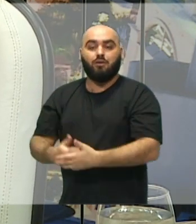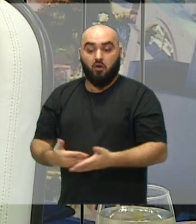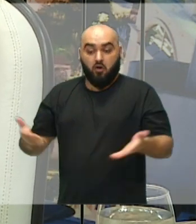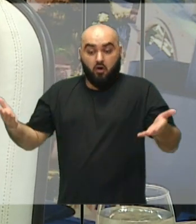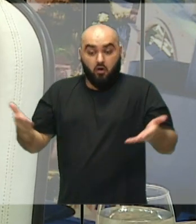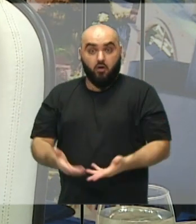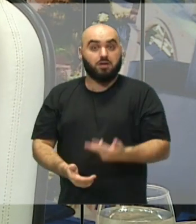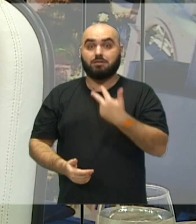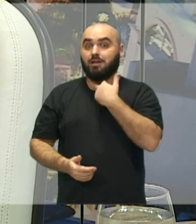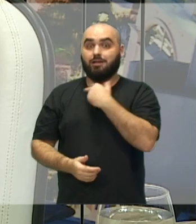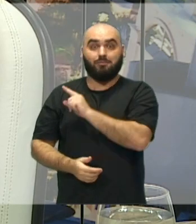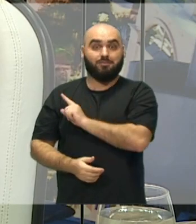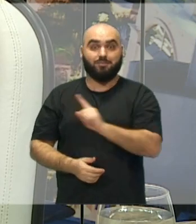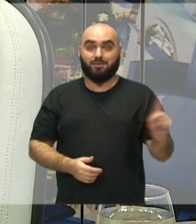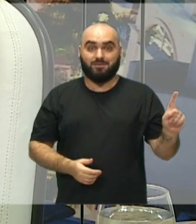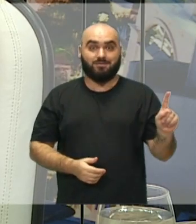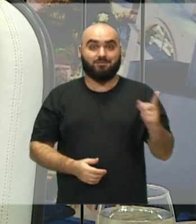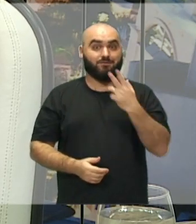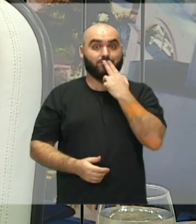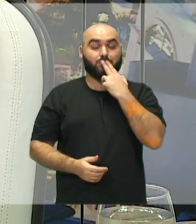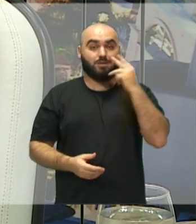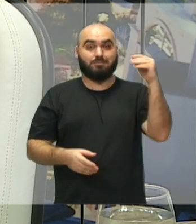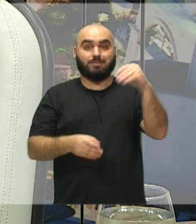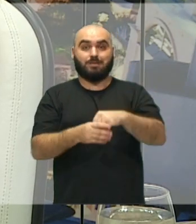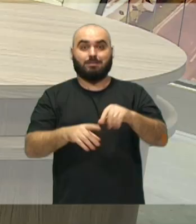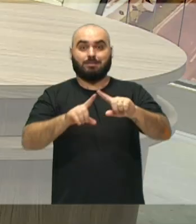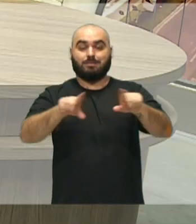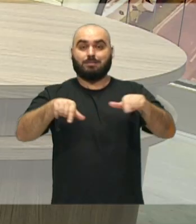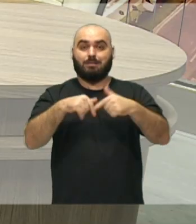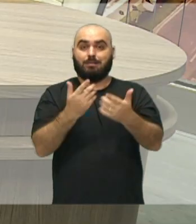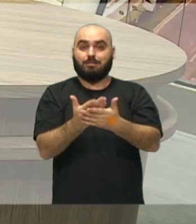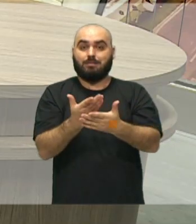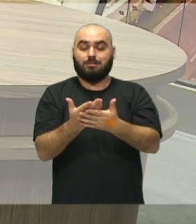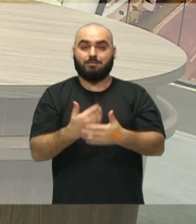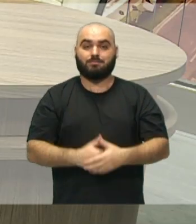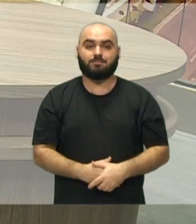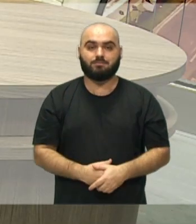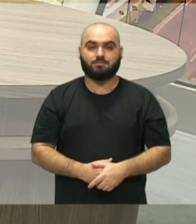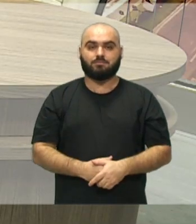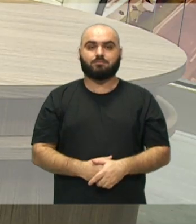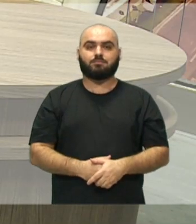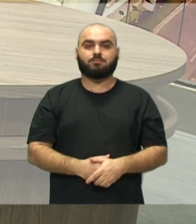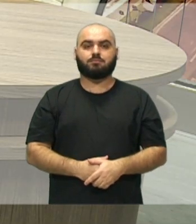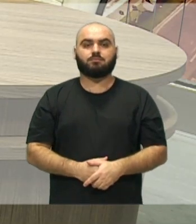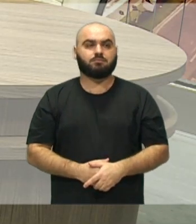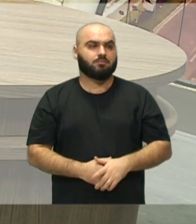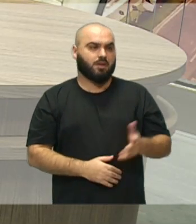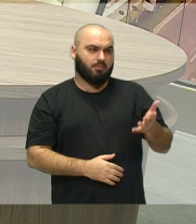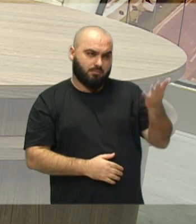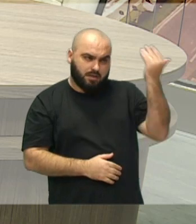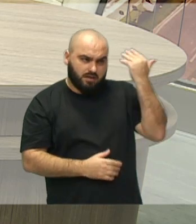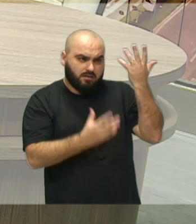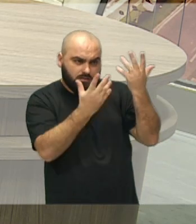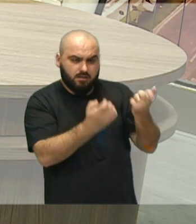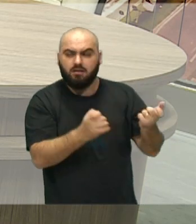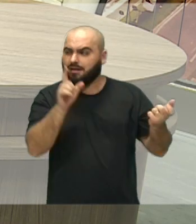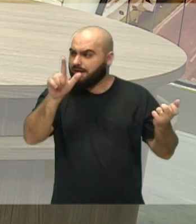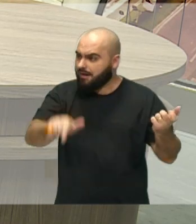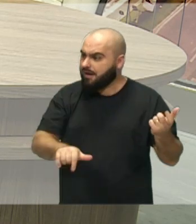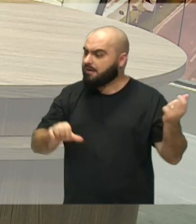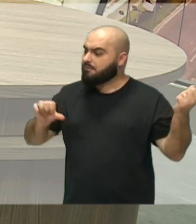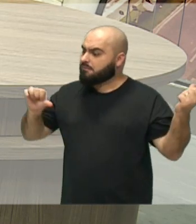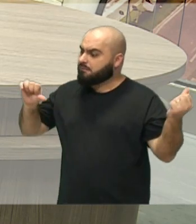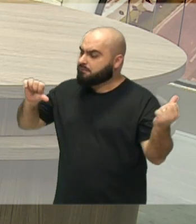professor, mas era porque era o que se entendia na época. Então, eu acho que Naturalmente era aceito. Mudando as pessoas, aí a gente vai entendendo de